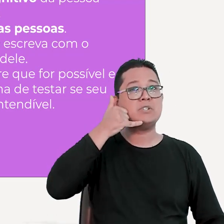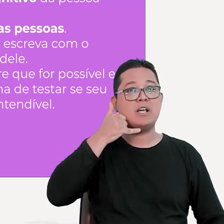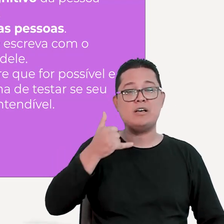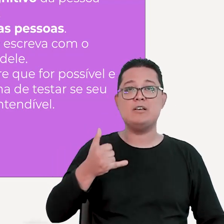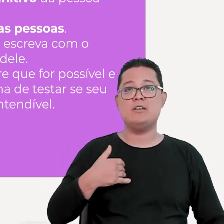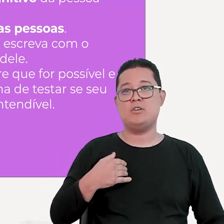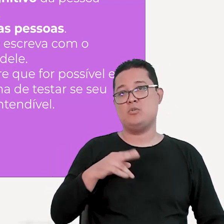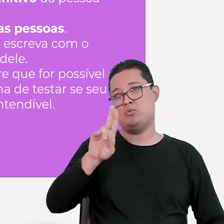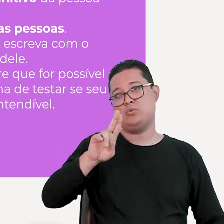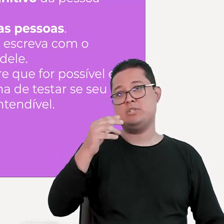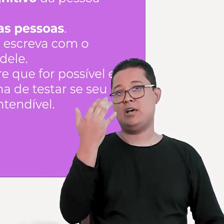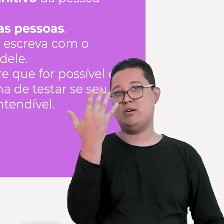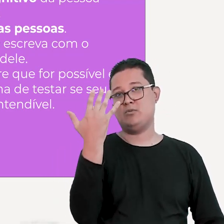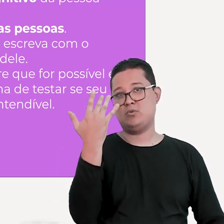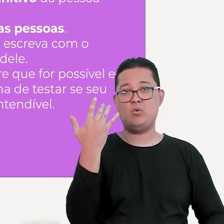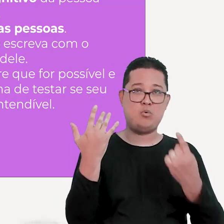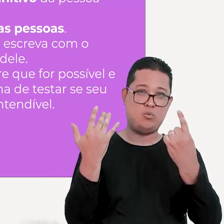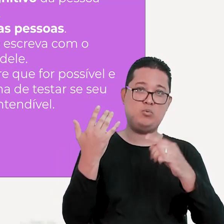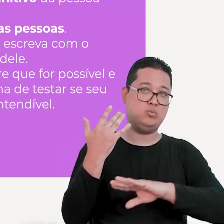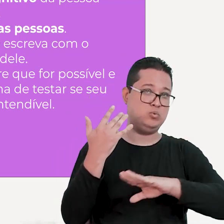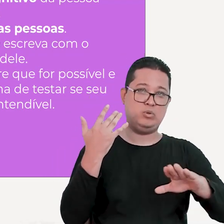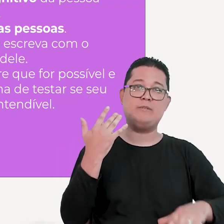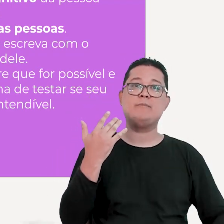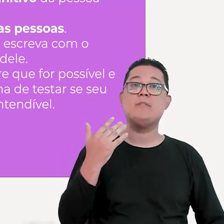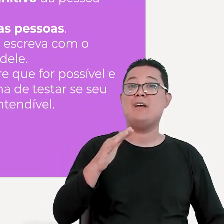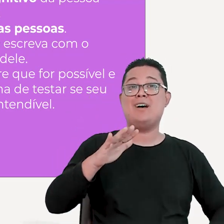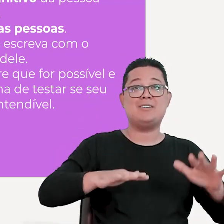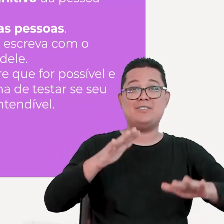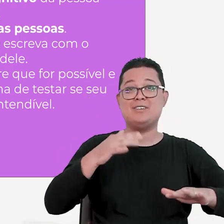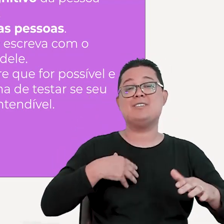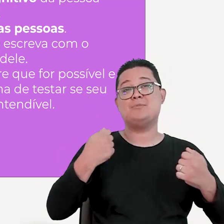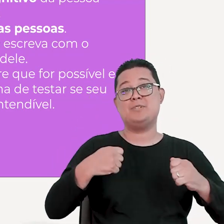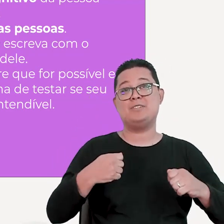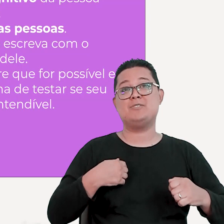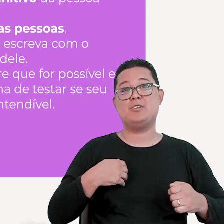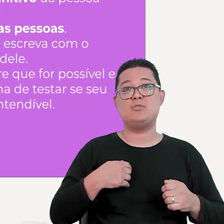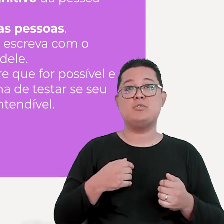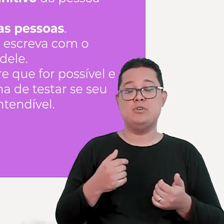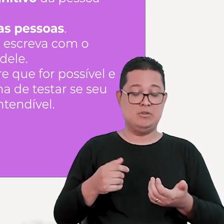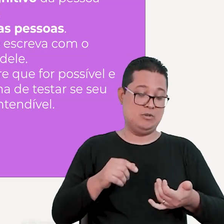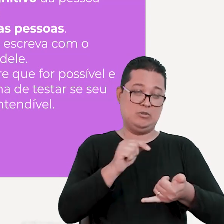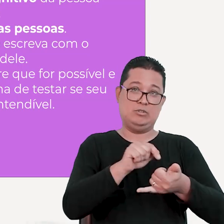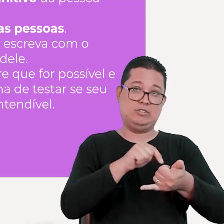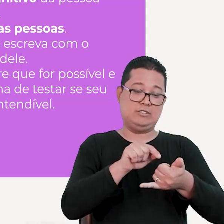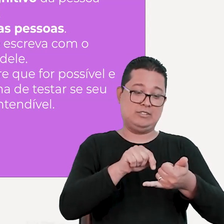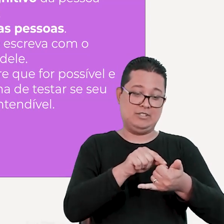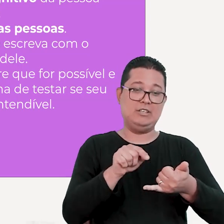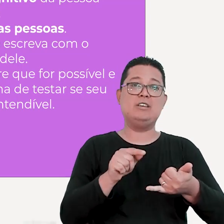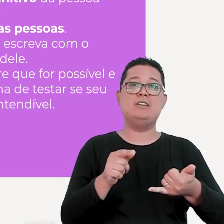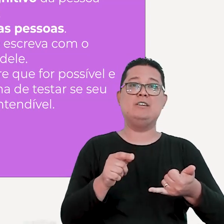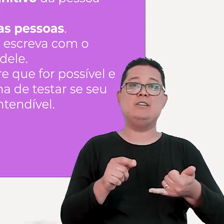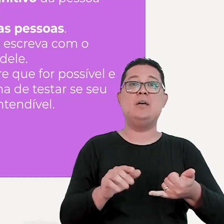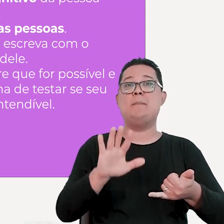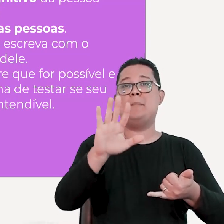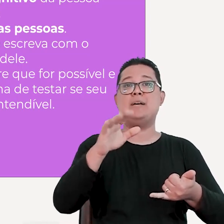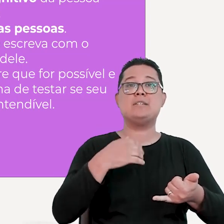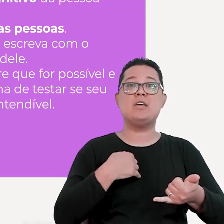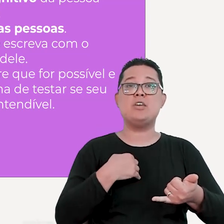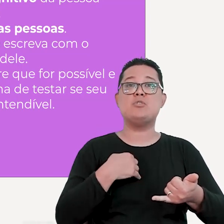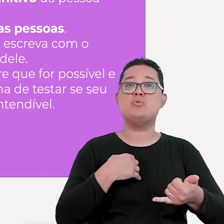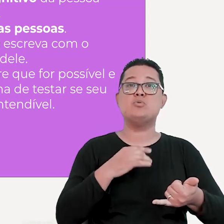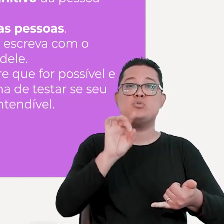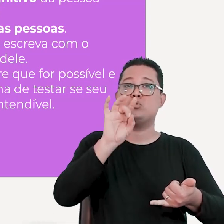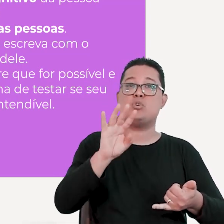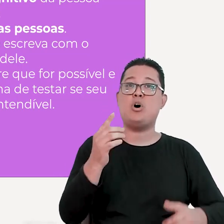responder ou para concluir alguma ação dentro de algum aplicativo porque eu só tinha uma mão para usar e